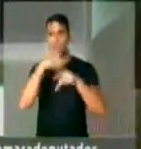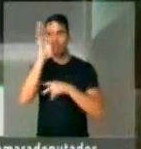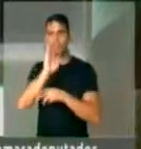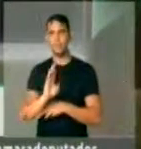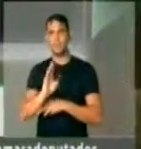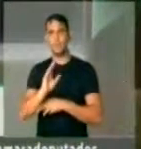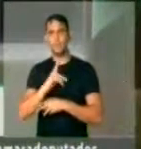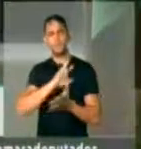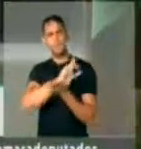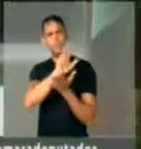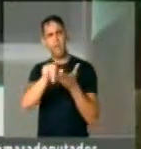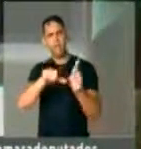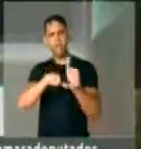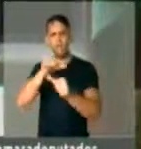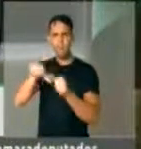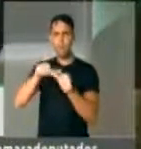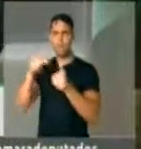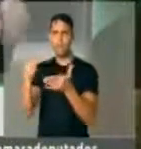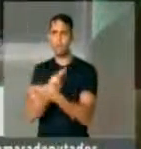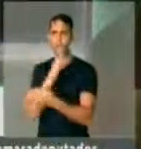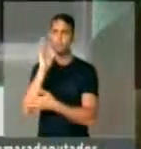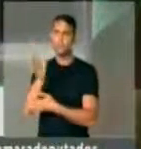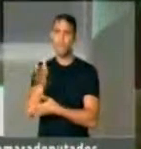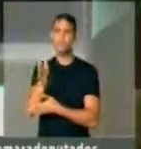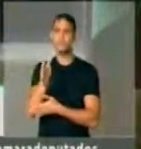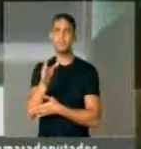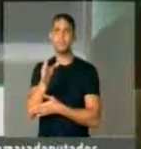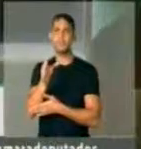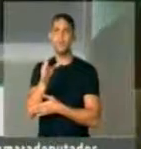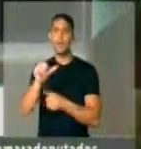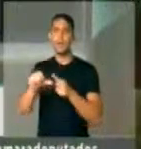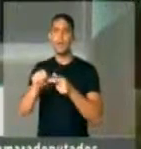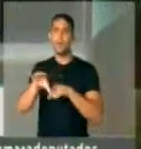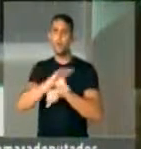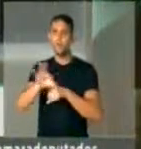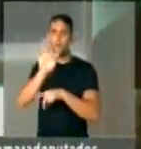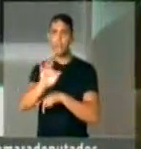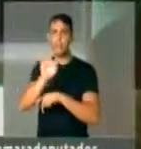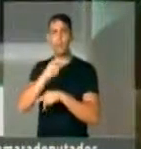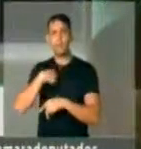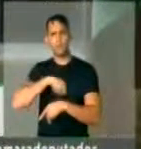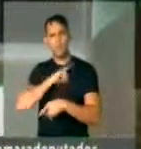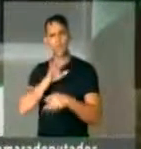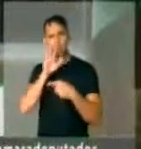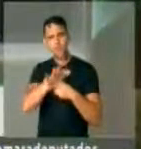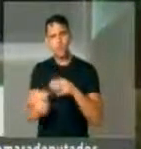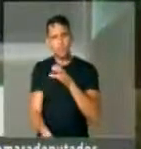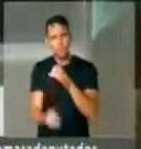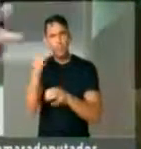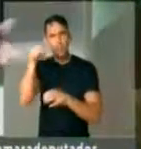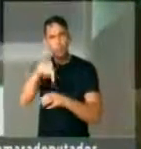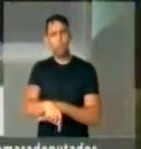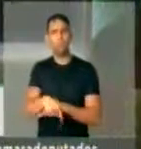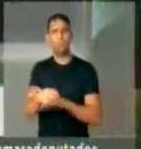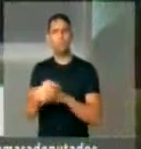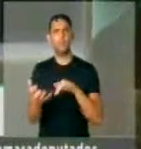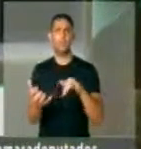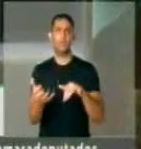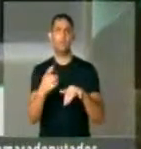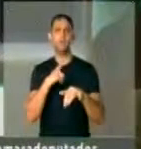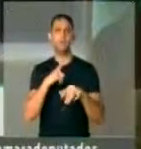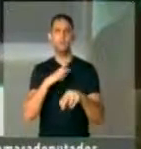tantas reformas que já se fez, a Constituição Federal que ajudamos a fazer aqui, principalmente